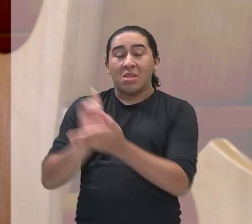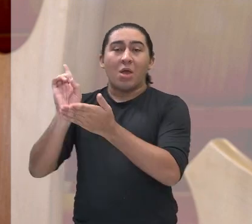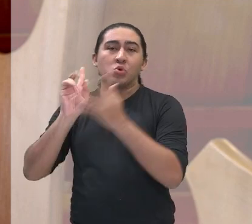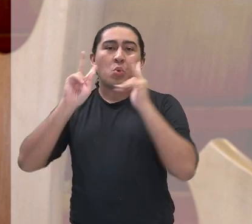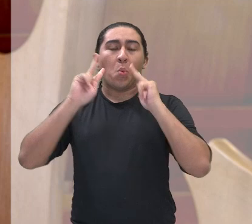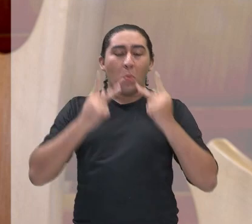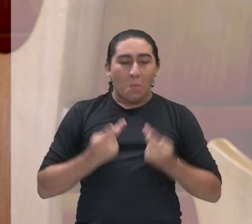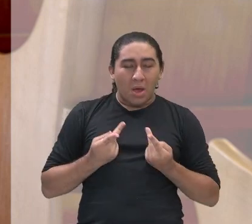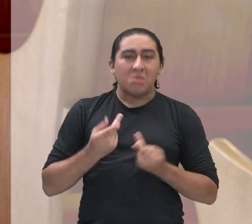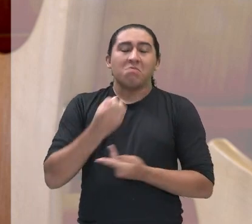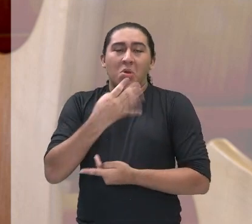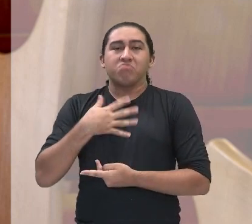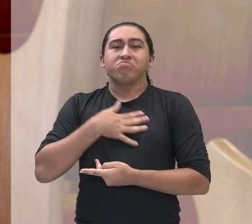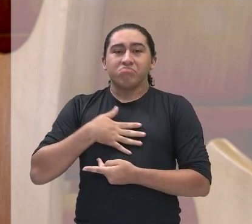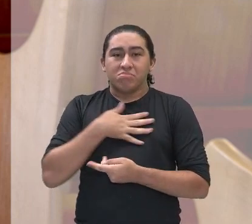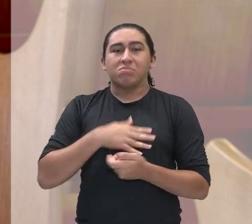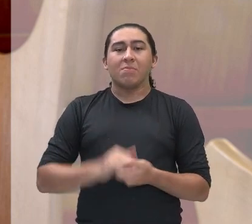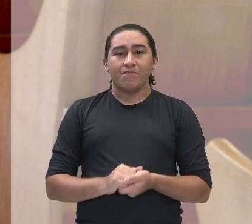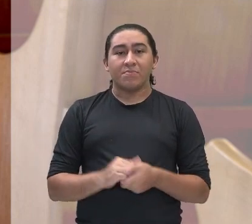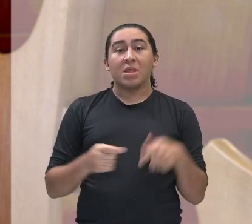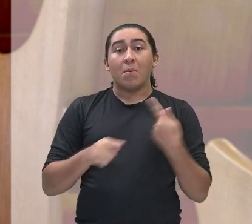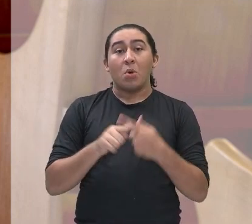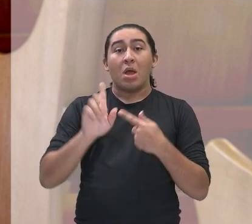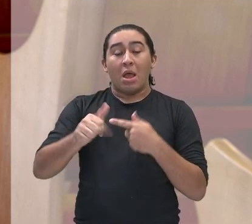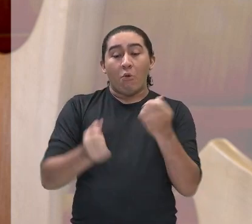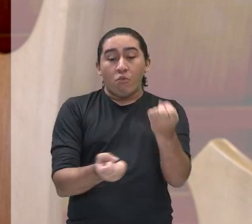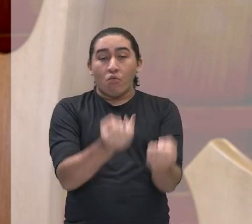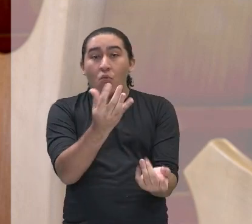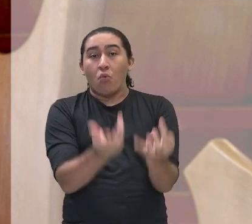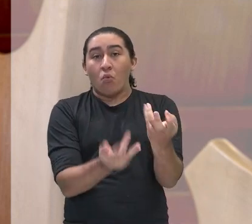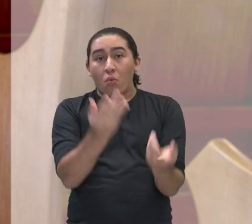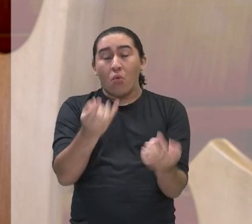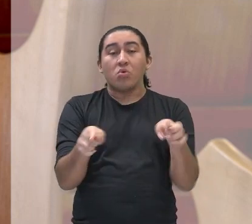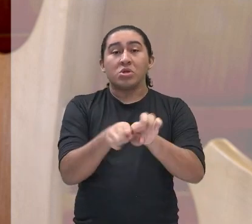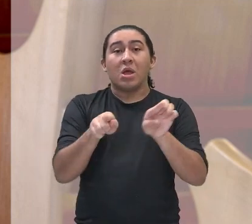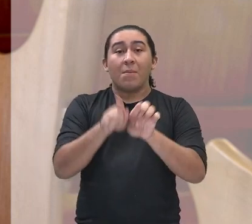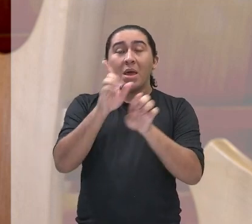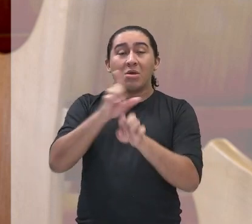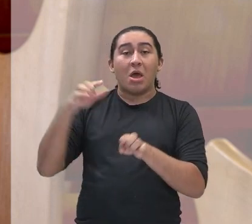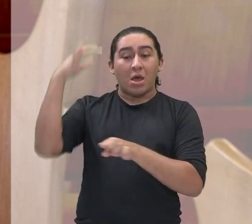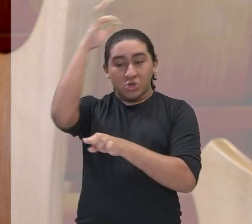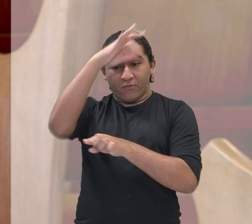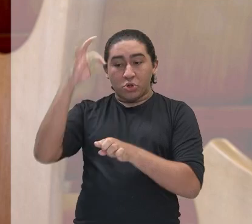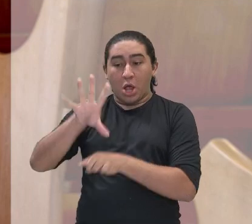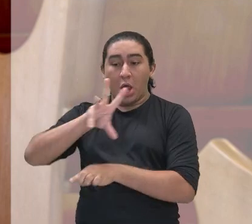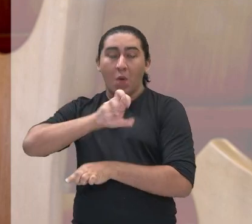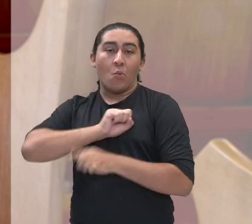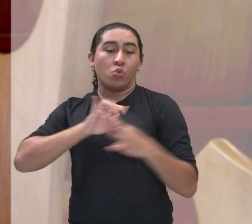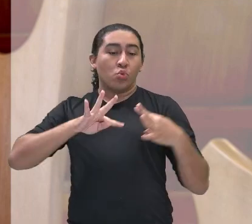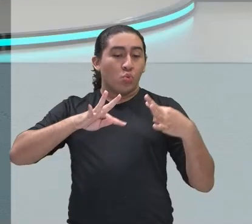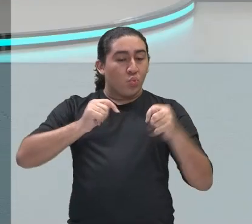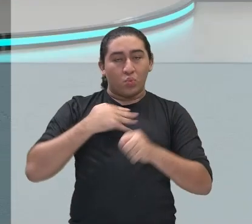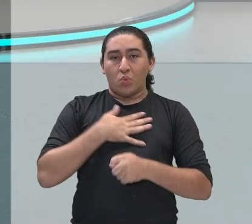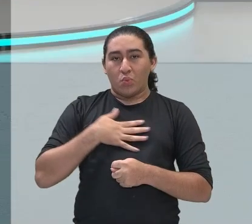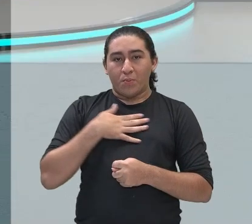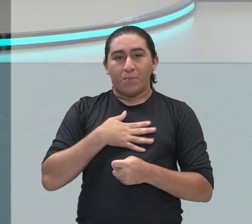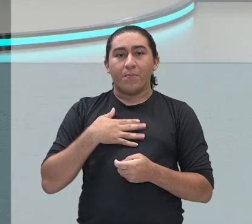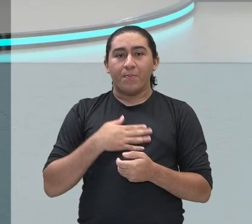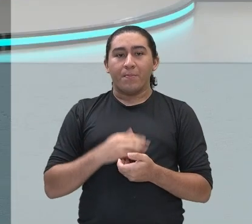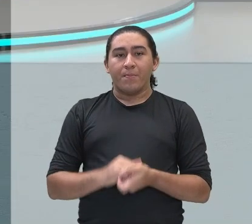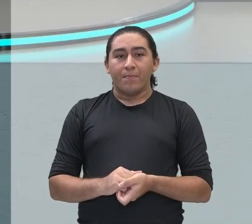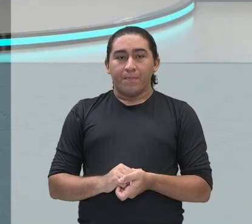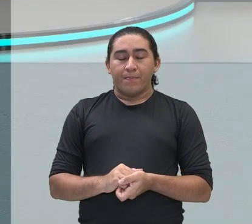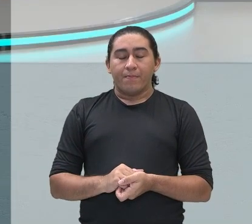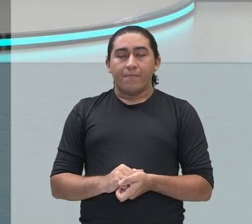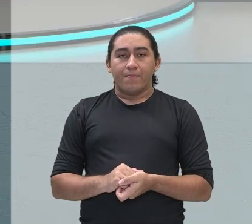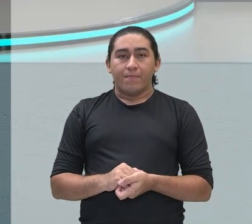tudo gaste, porque é fogo gastador, que com seu divino amor tudo abrasa. Então,